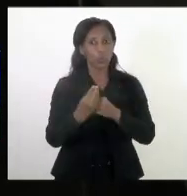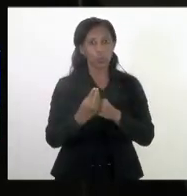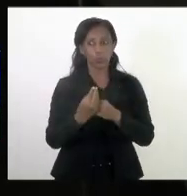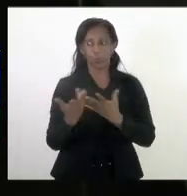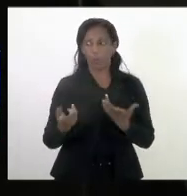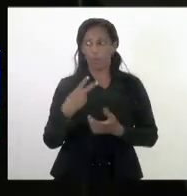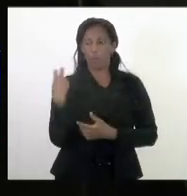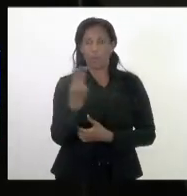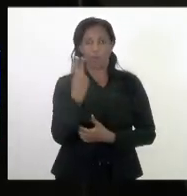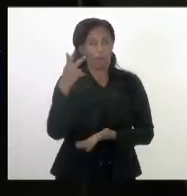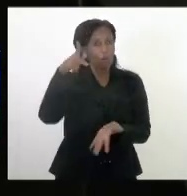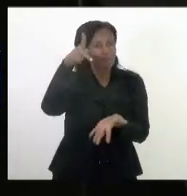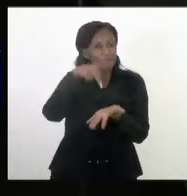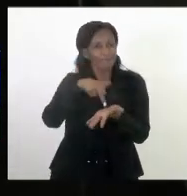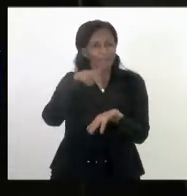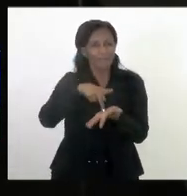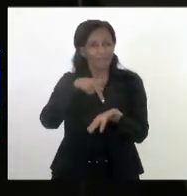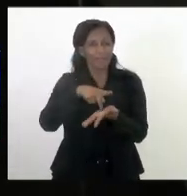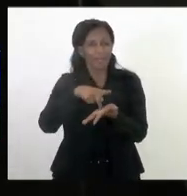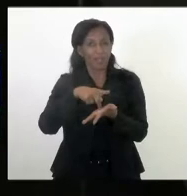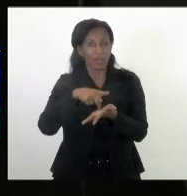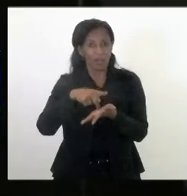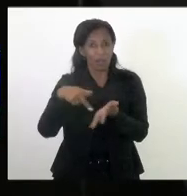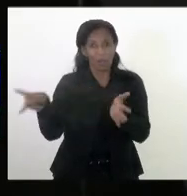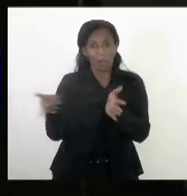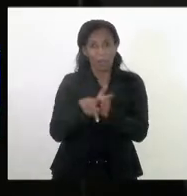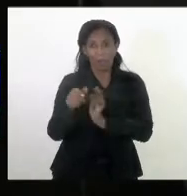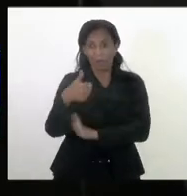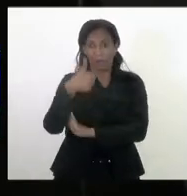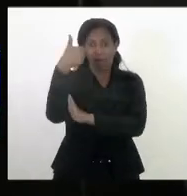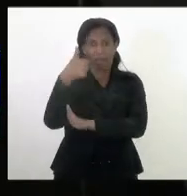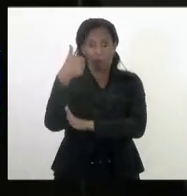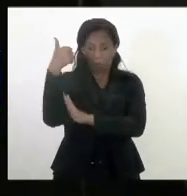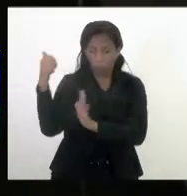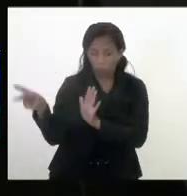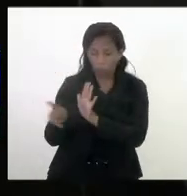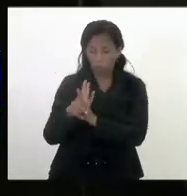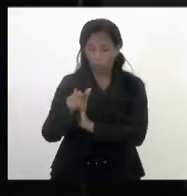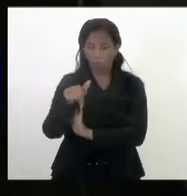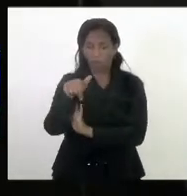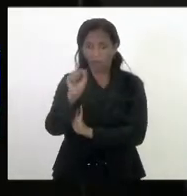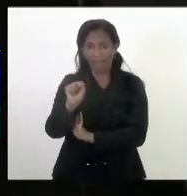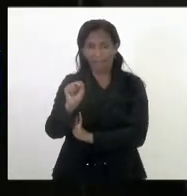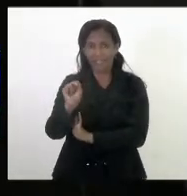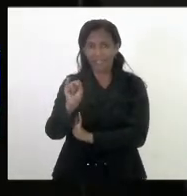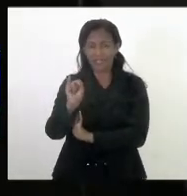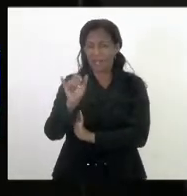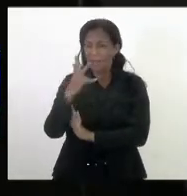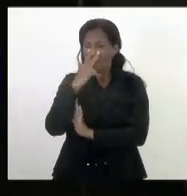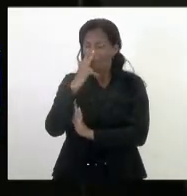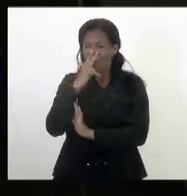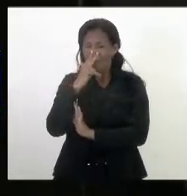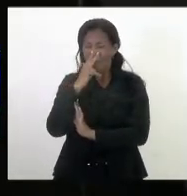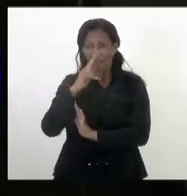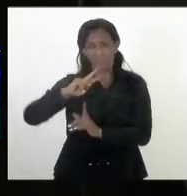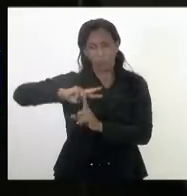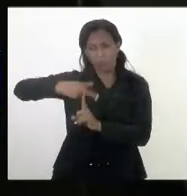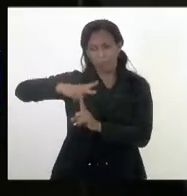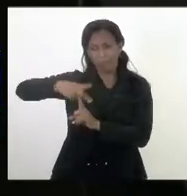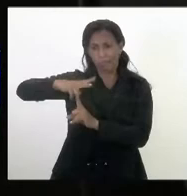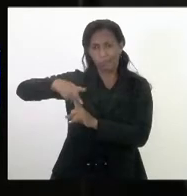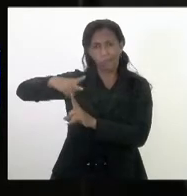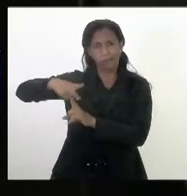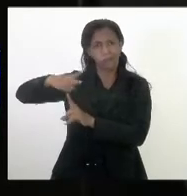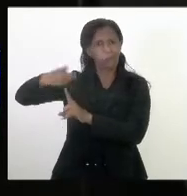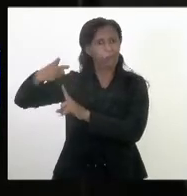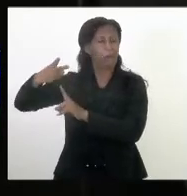o valor real e legal do botijão de gás sofresse todos esses aumentos, como